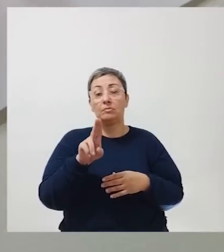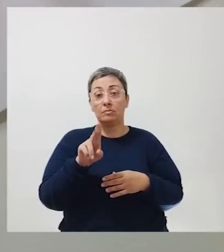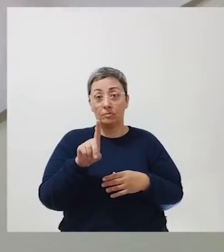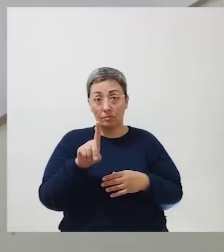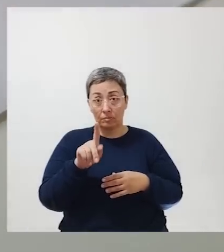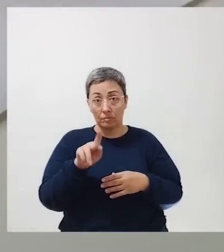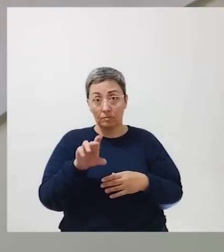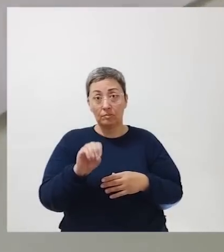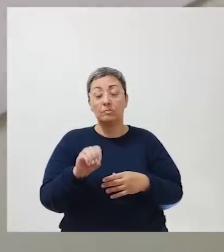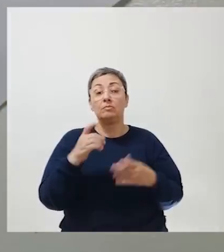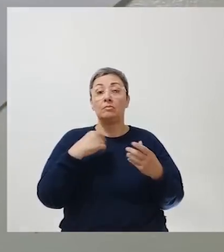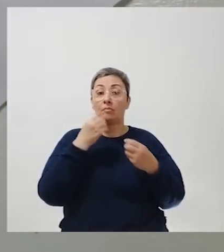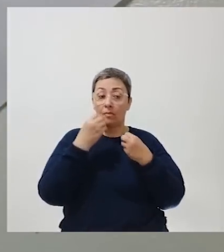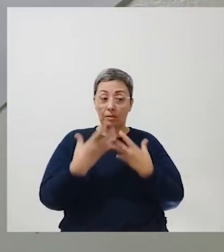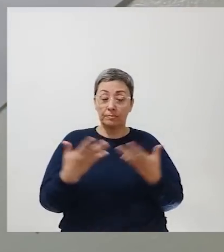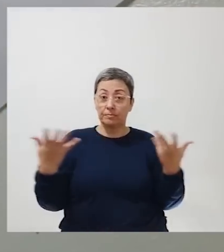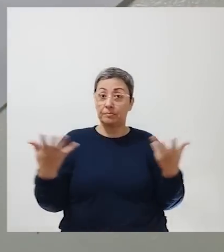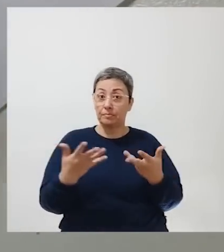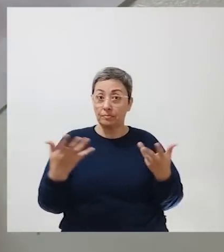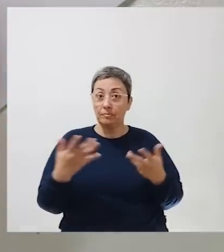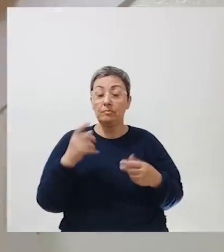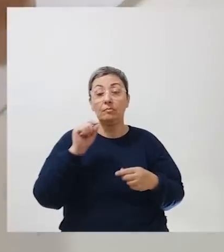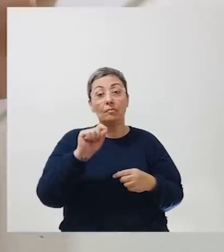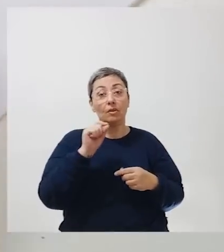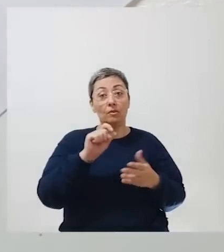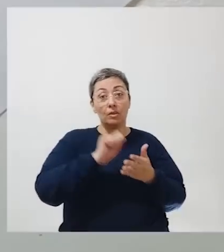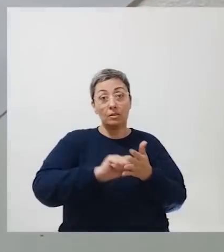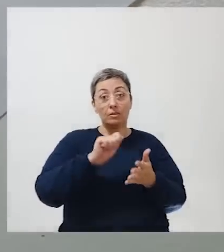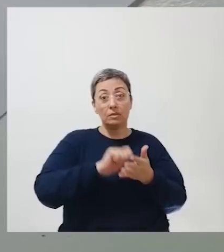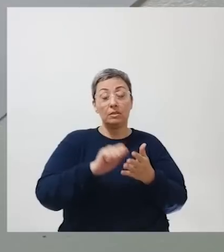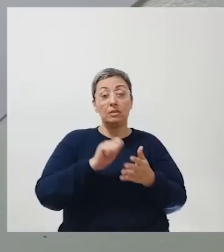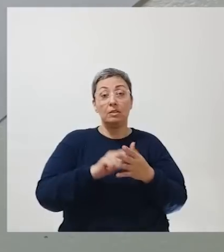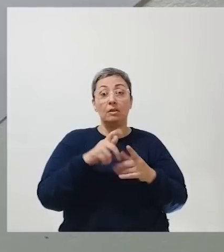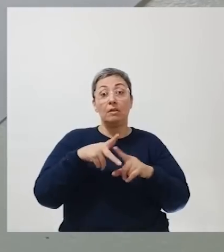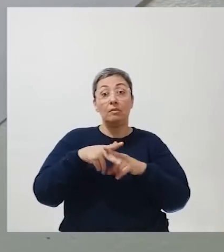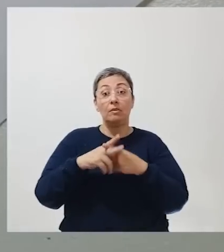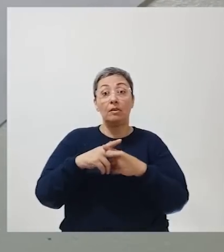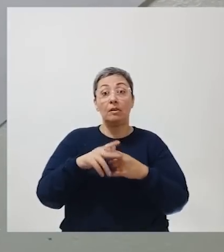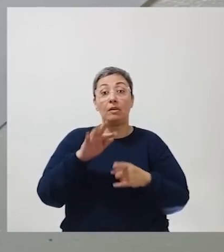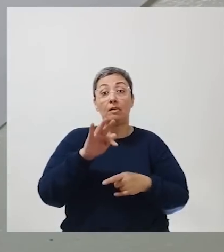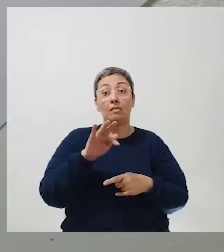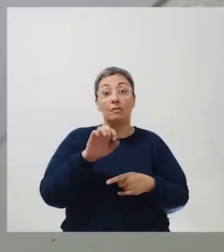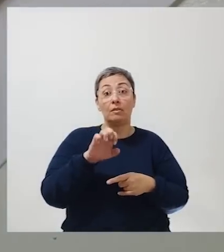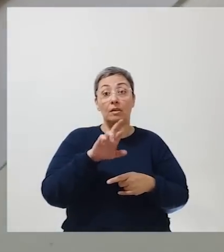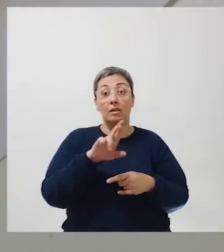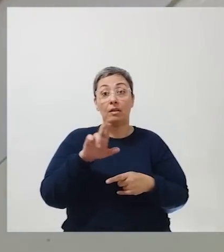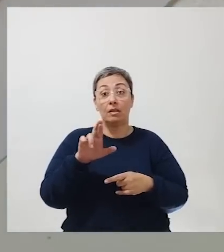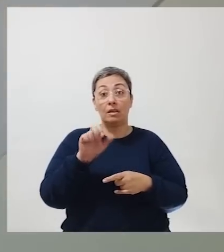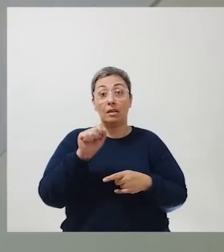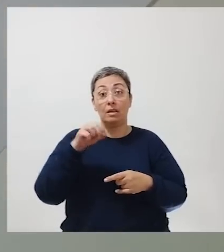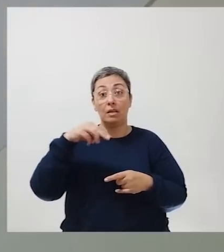duplo. Muito bem. Agora, você vai escrever ferramenta.